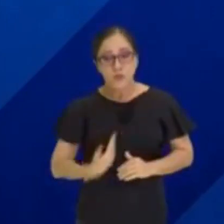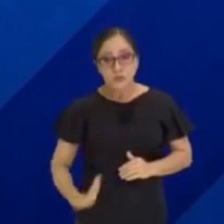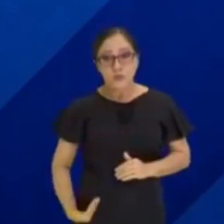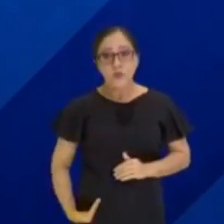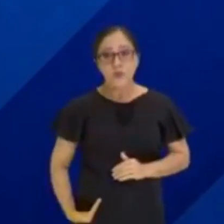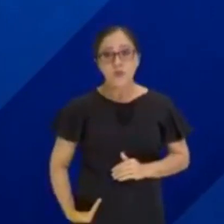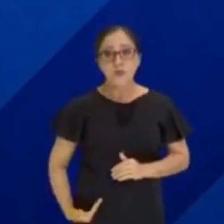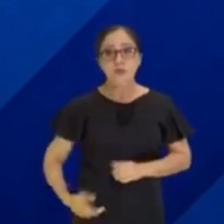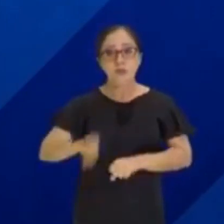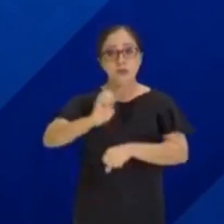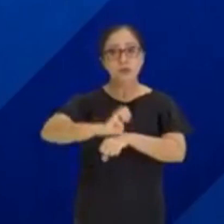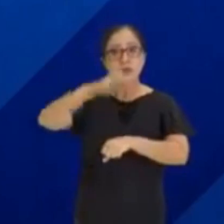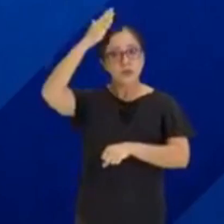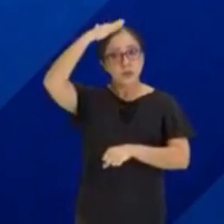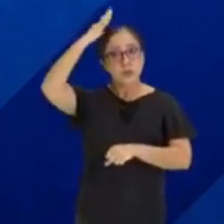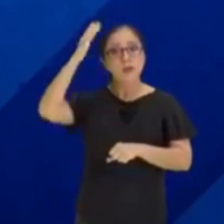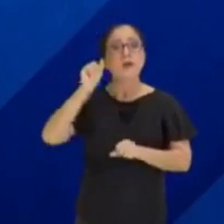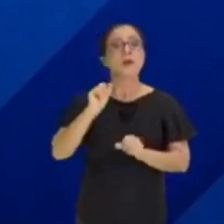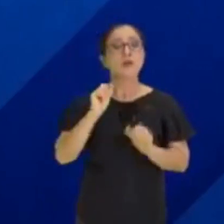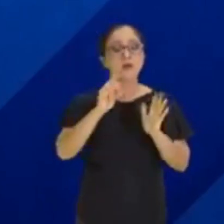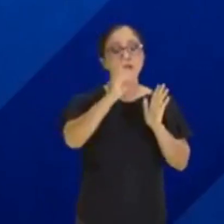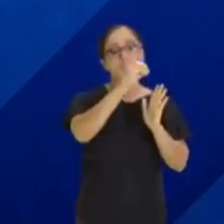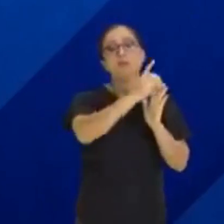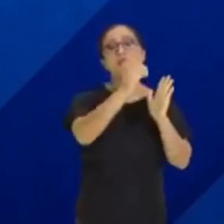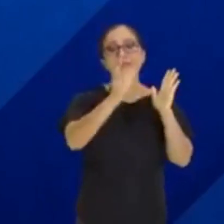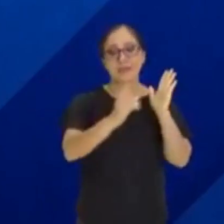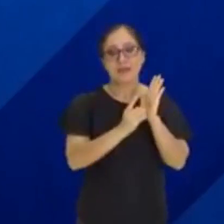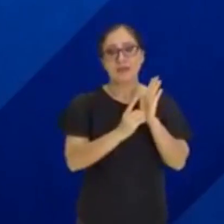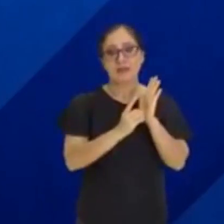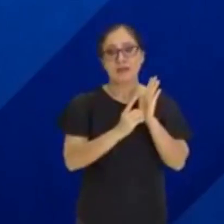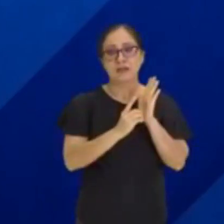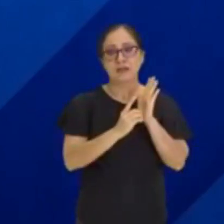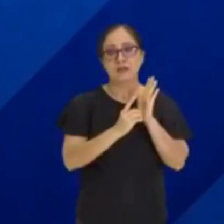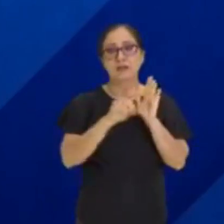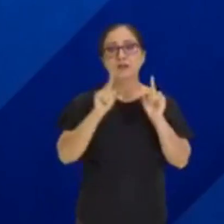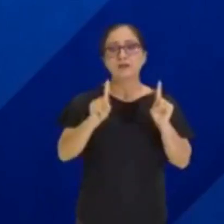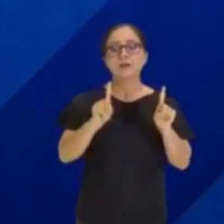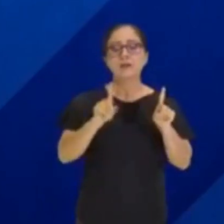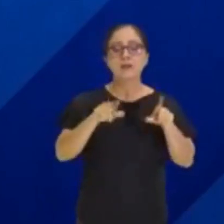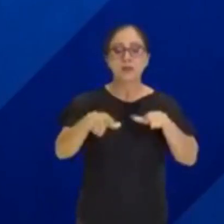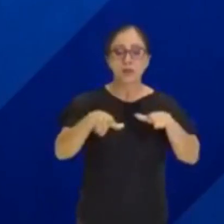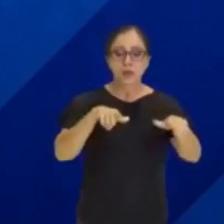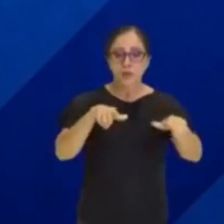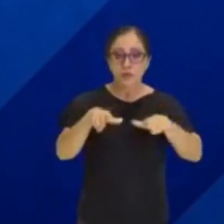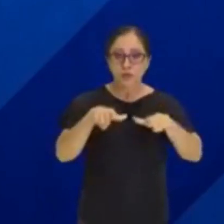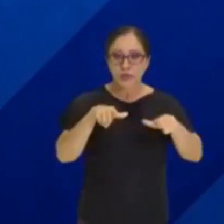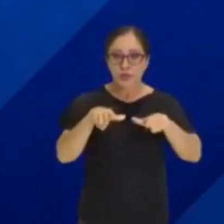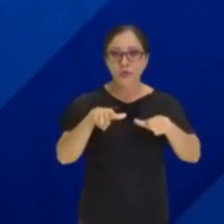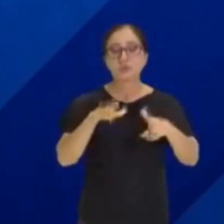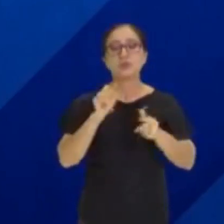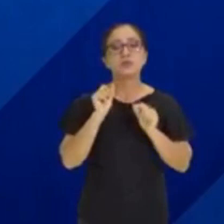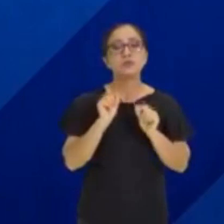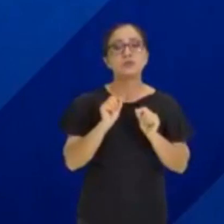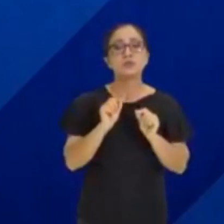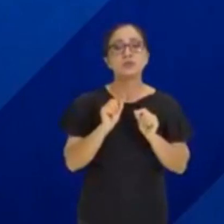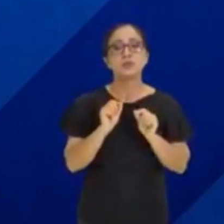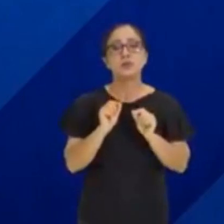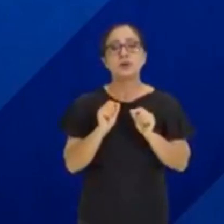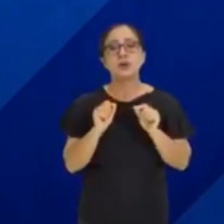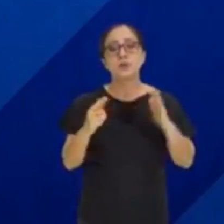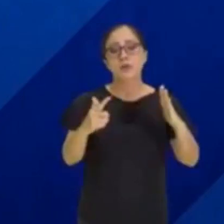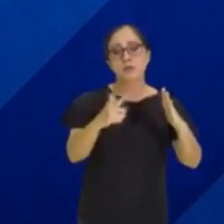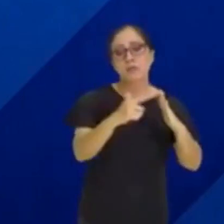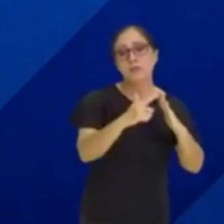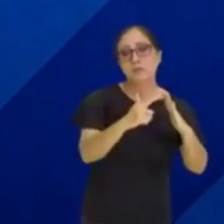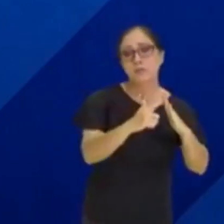uma determinação para que os serviços considerados não essenciais, como